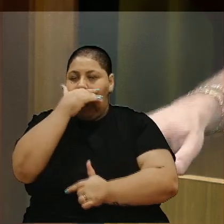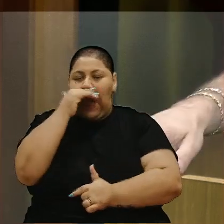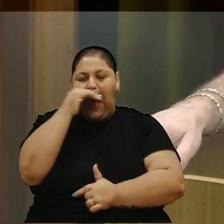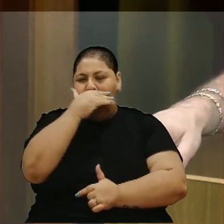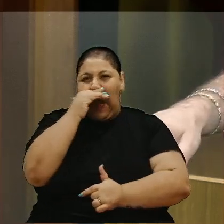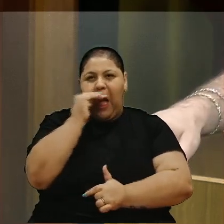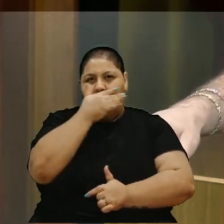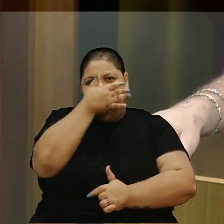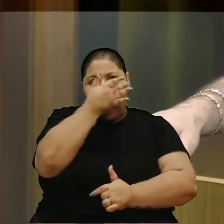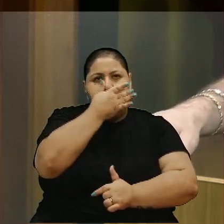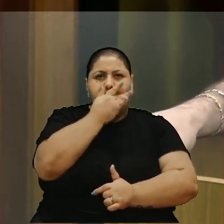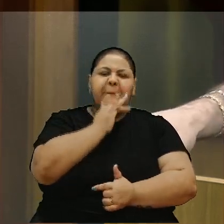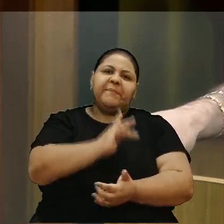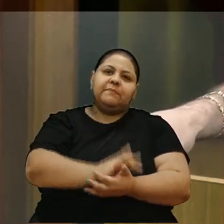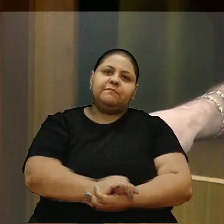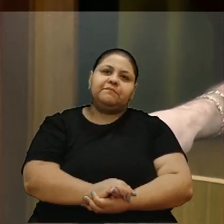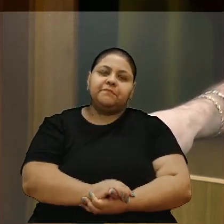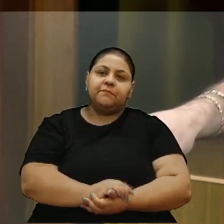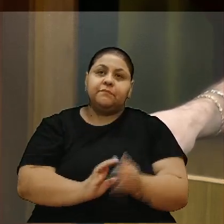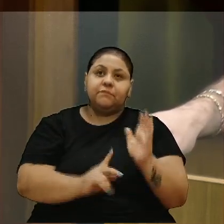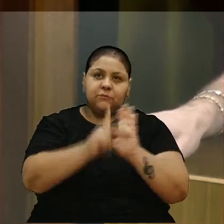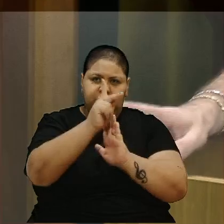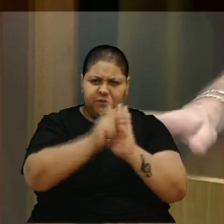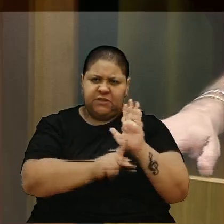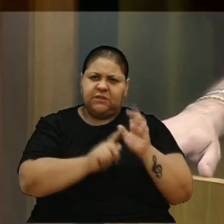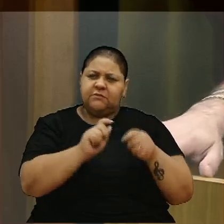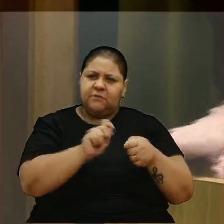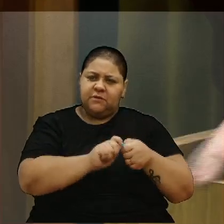Diuturnamente. E o projeto que foi feito,